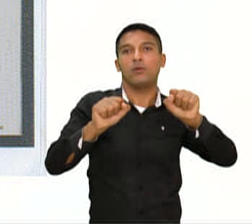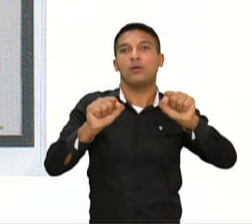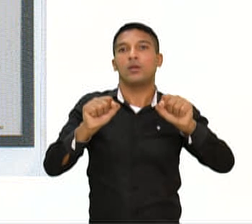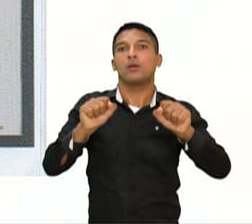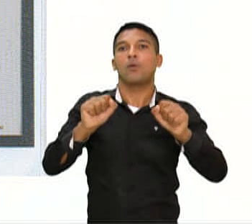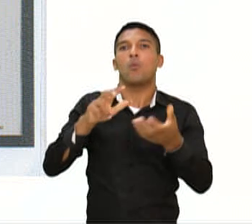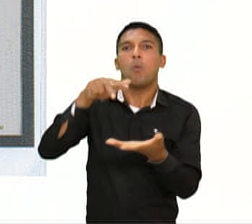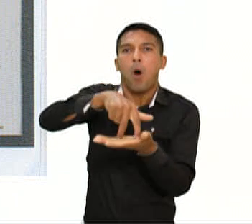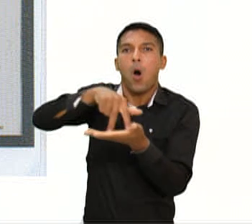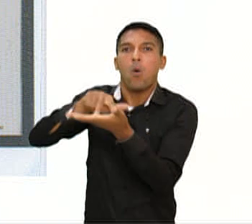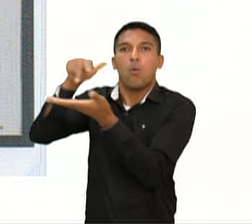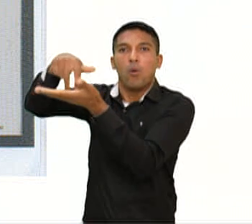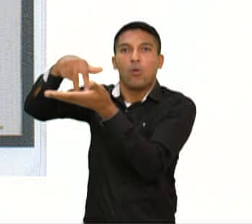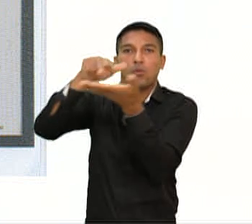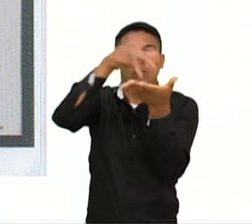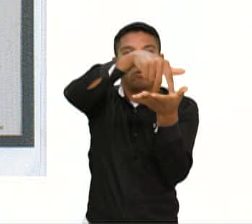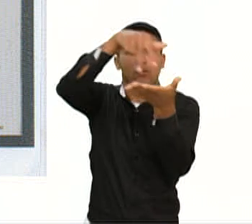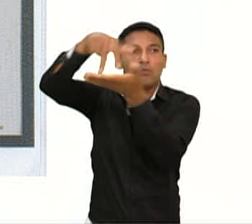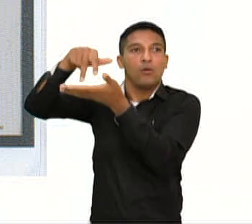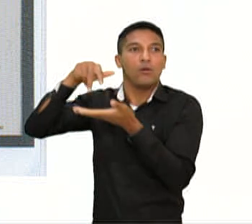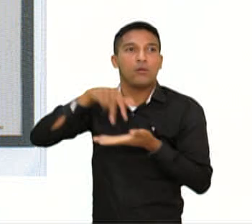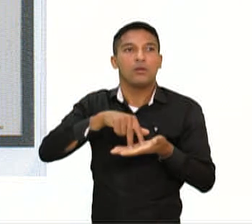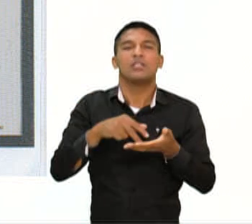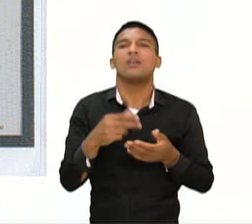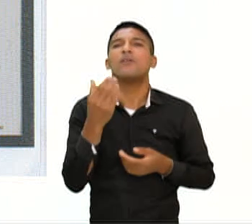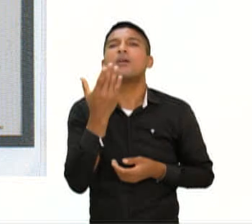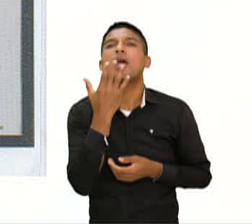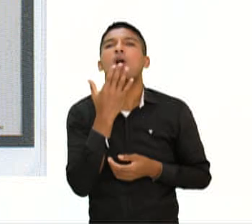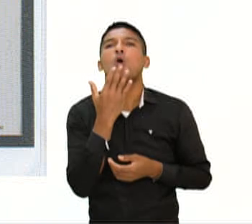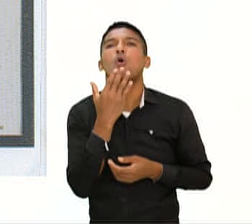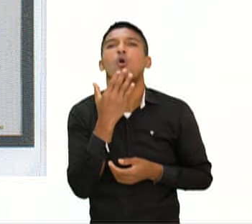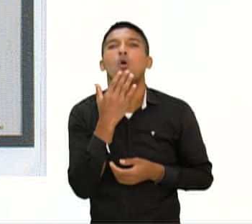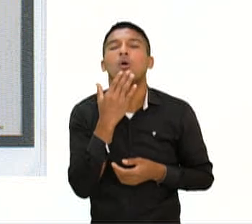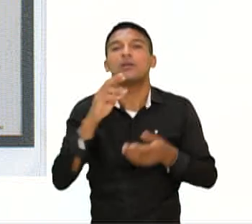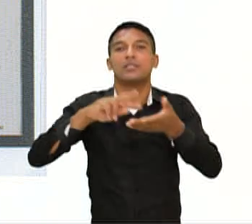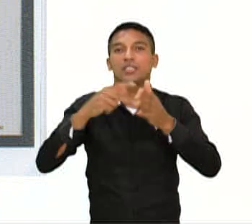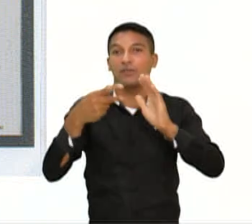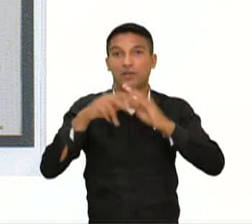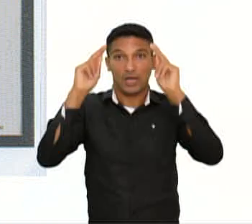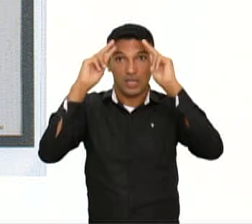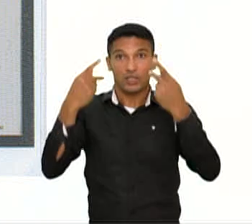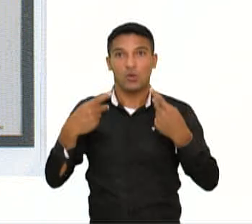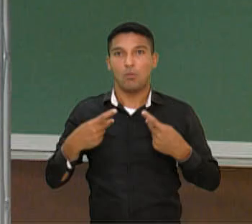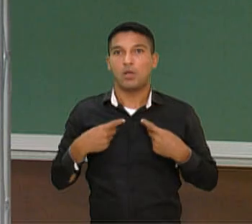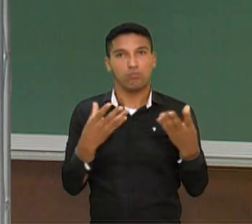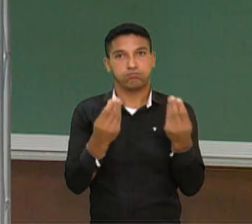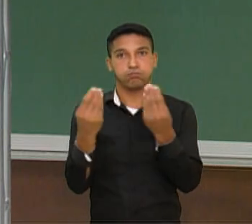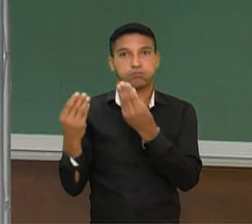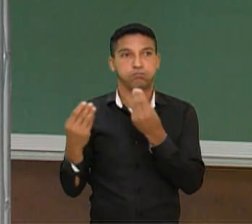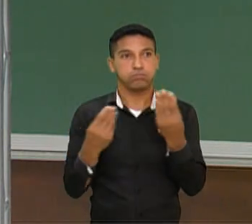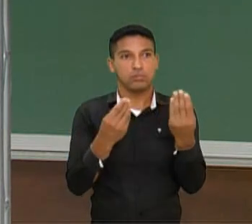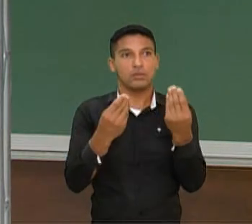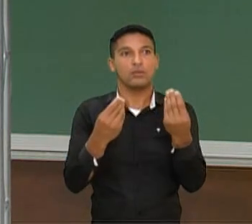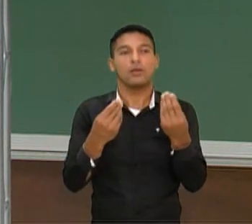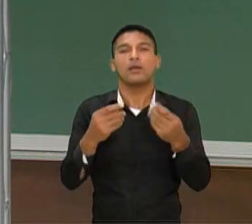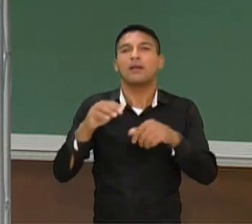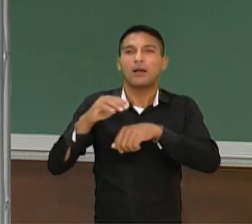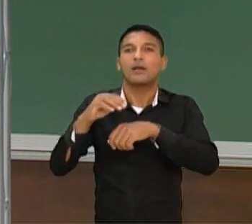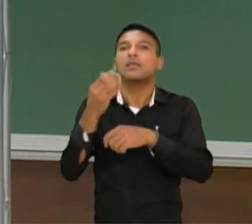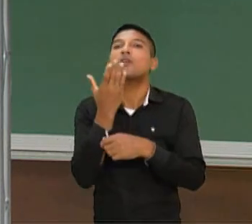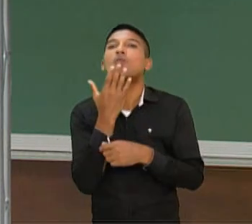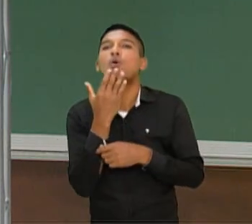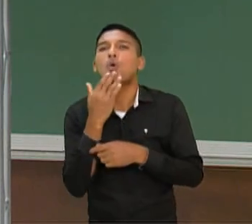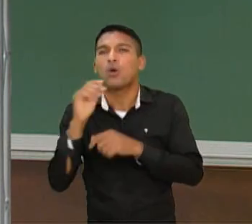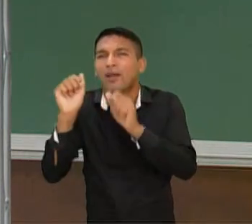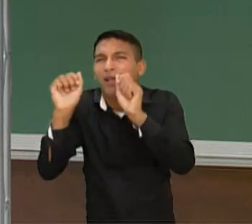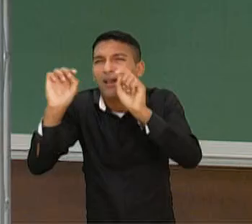gente percebe os lugares com maior incidência, maior aglomeração humana. Então, obviamente, a área mais clara nessa